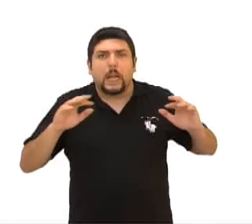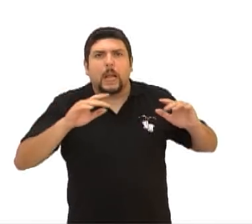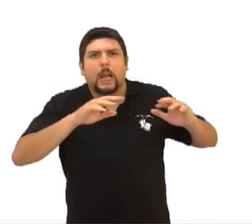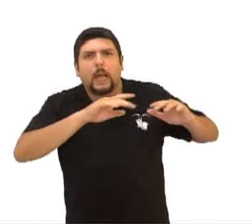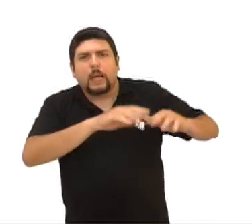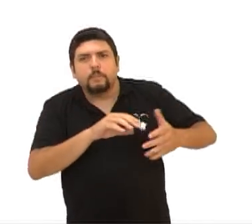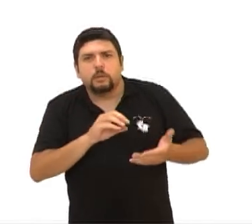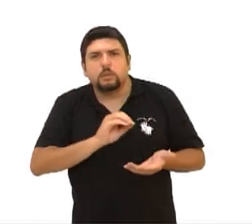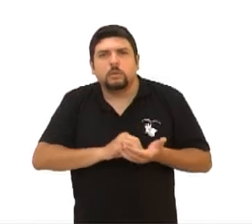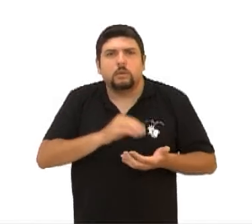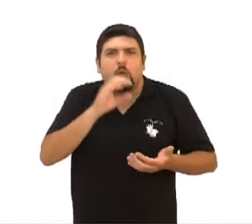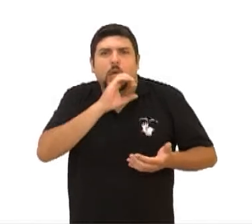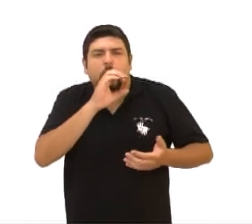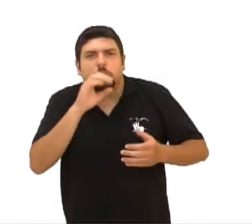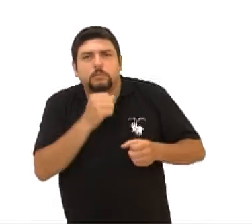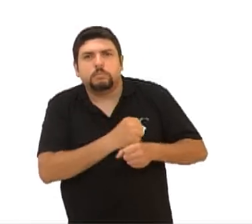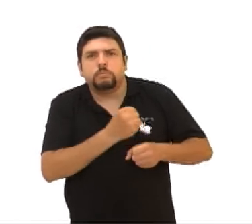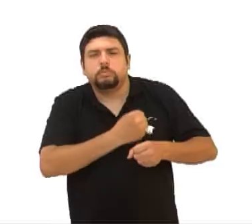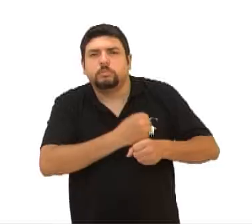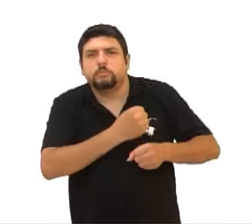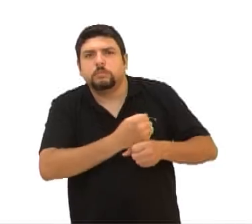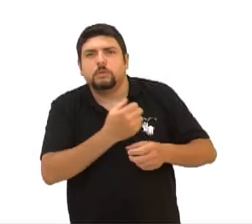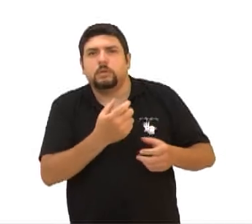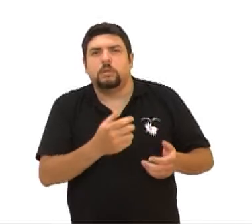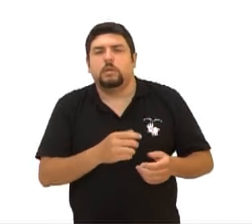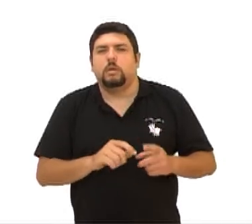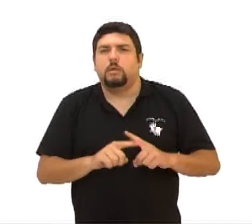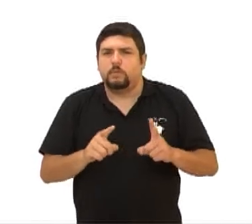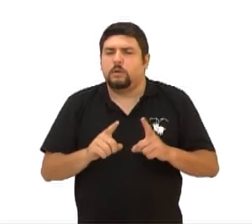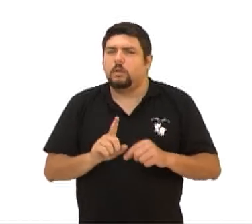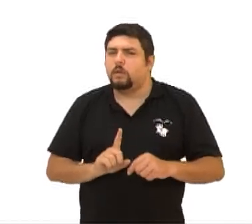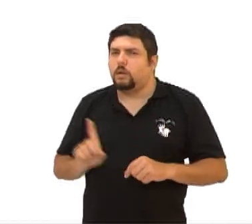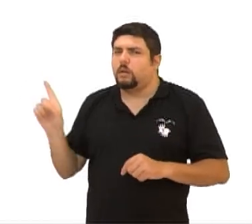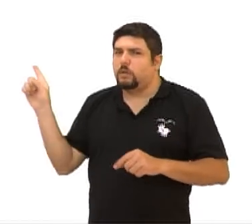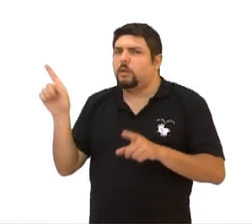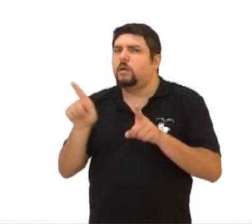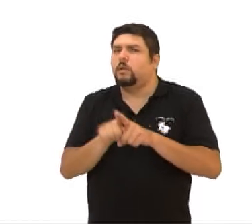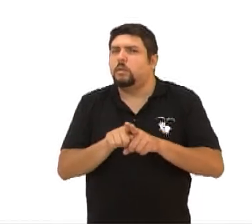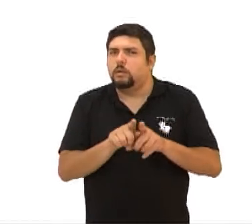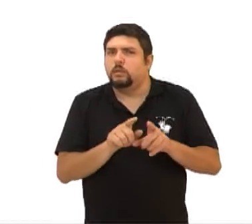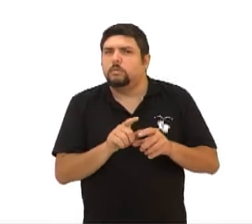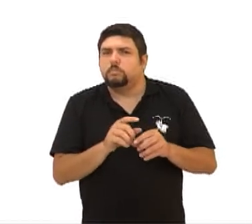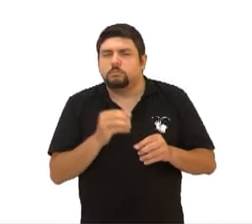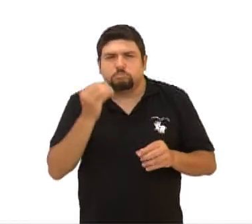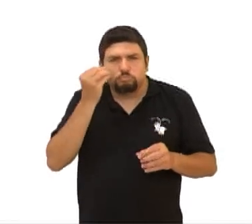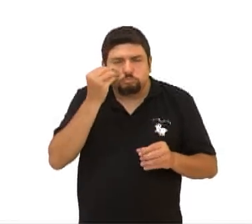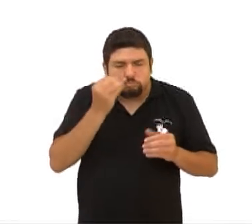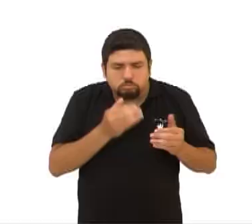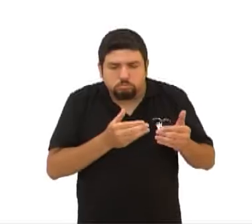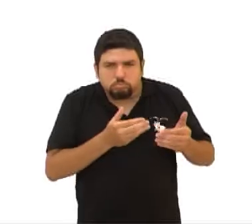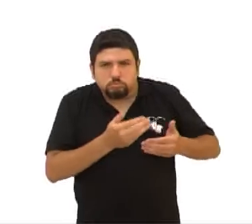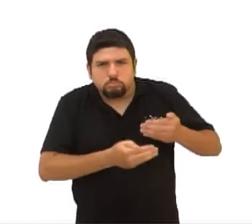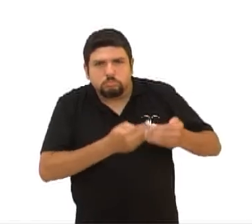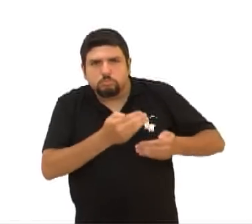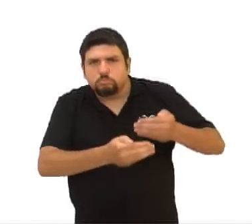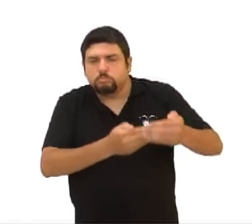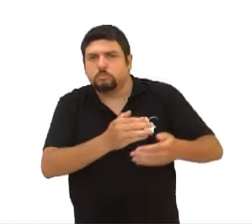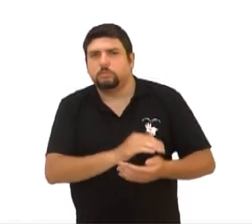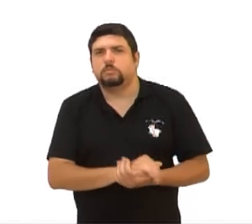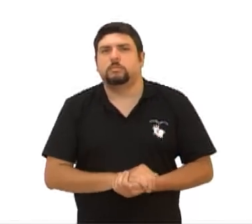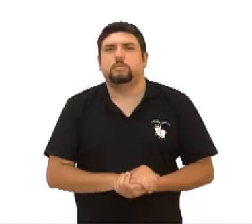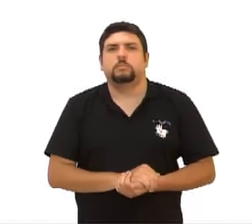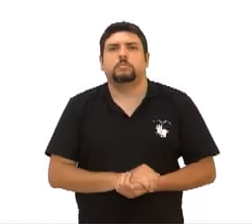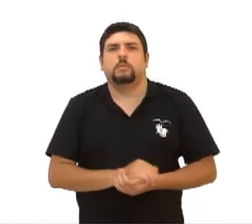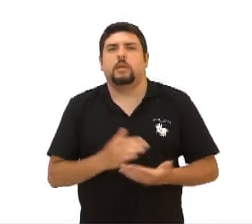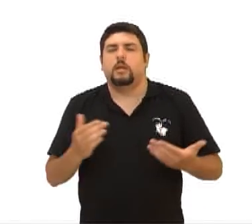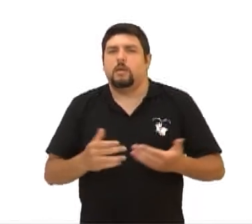né? Mas eles estão em busca de construir uma nova cidade também em áreas que são mais carentes. Visto isso, vamos